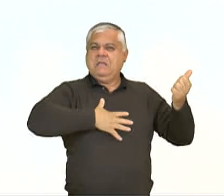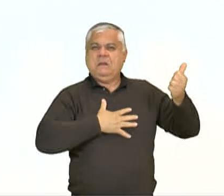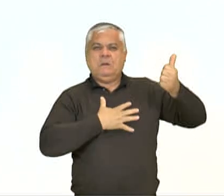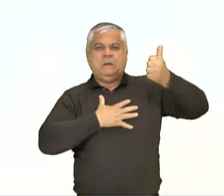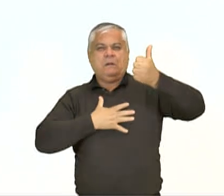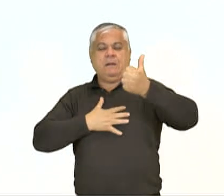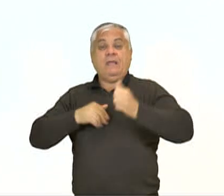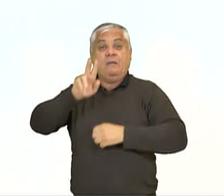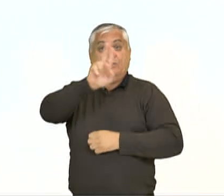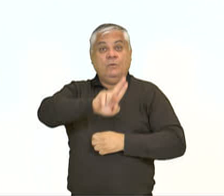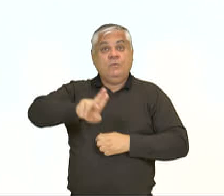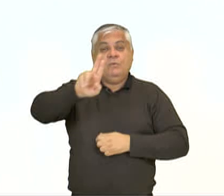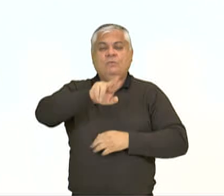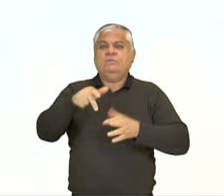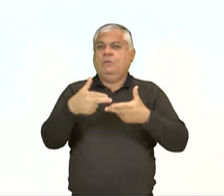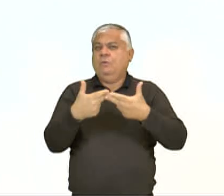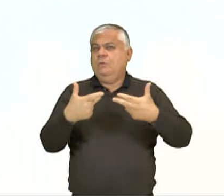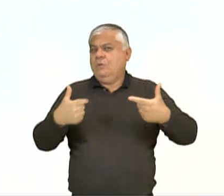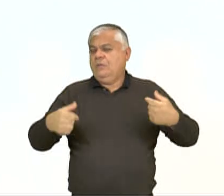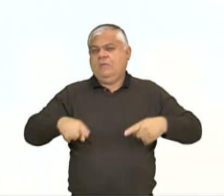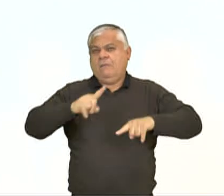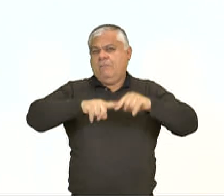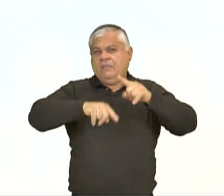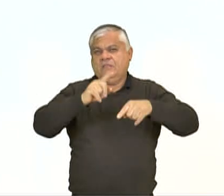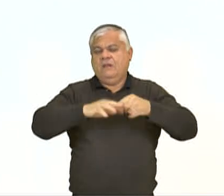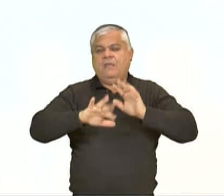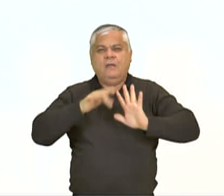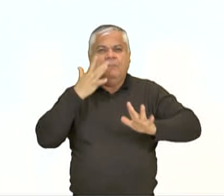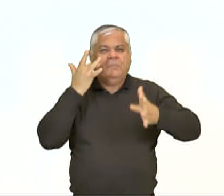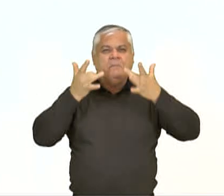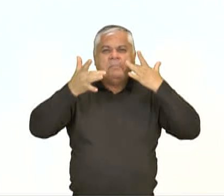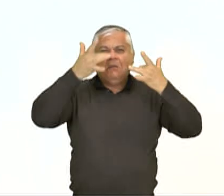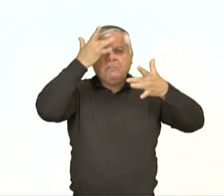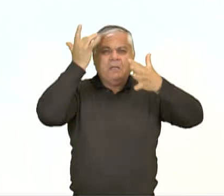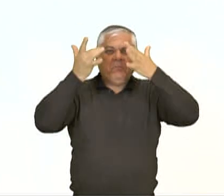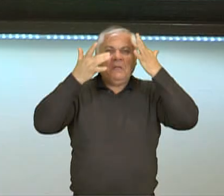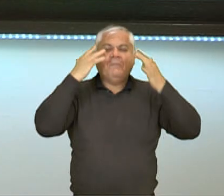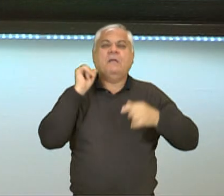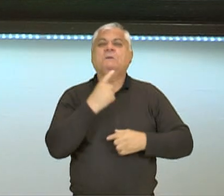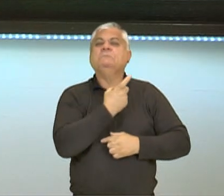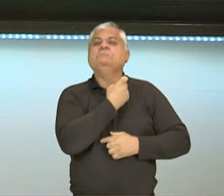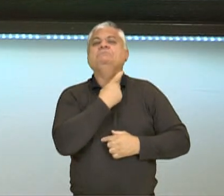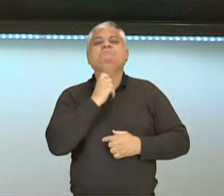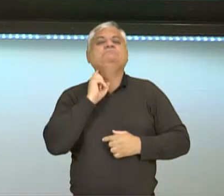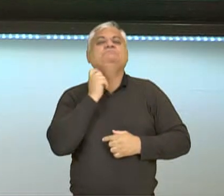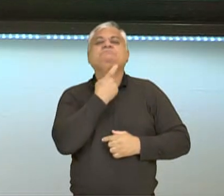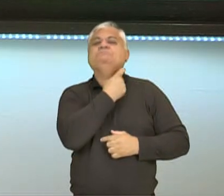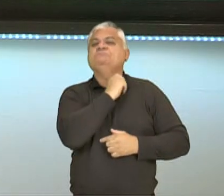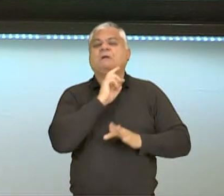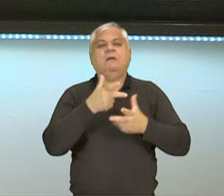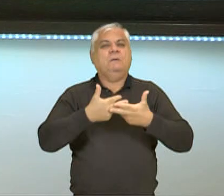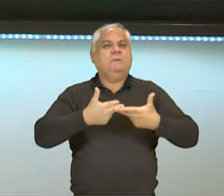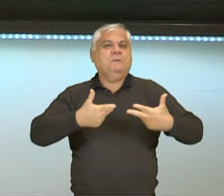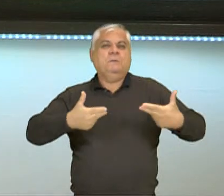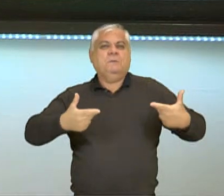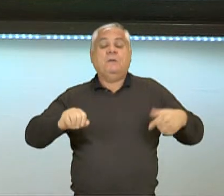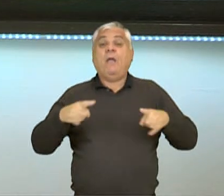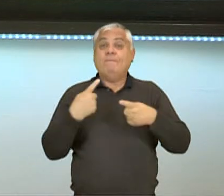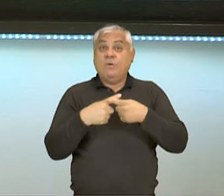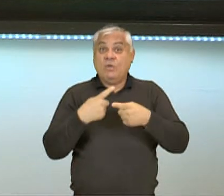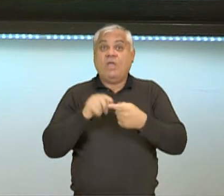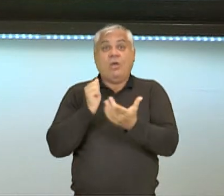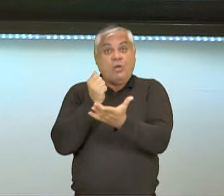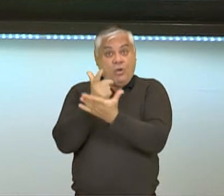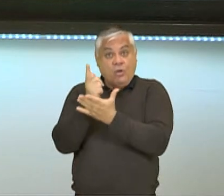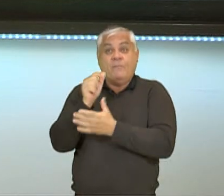o uso de alguns itens de maquiagem e de perfumes, principalmente porque muitos vão acabar vindo